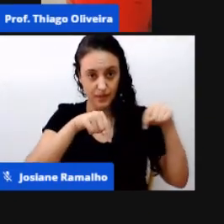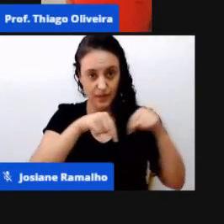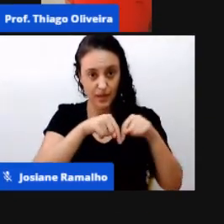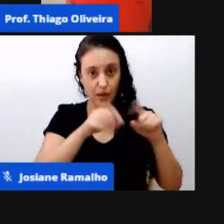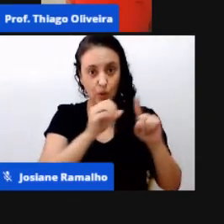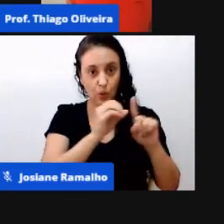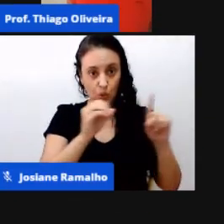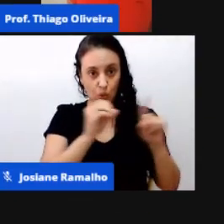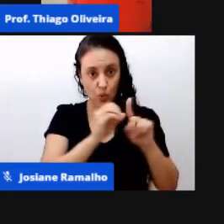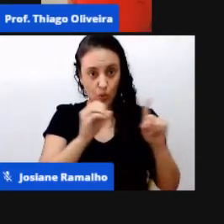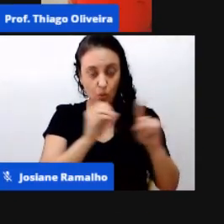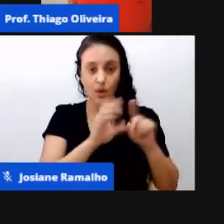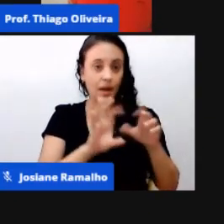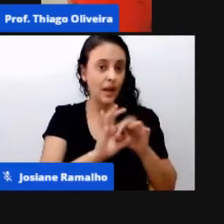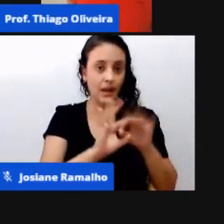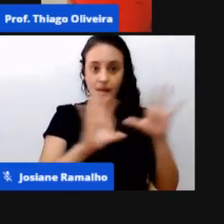tá?